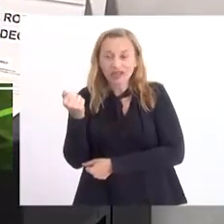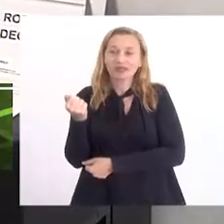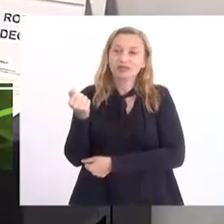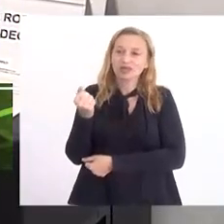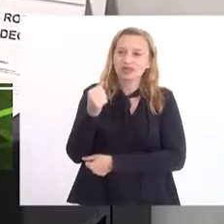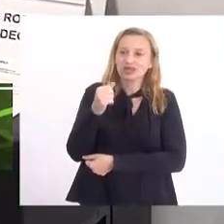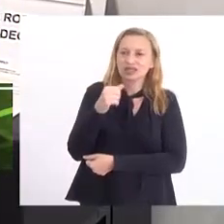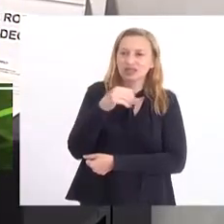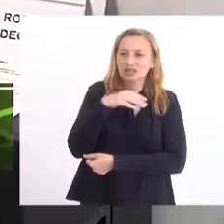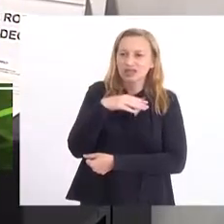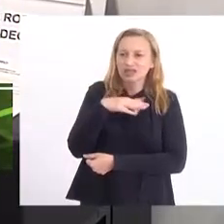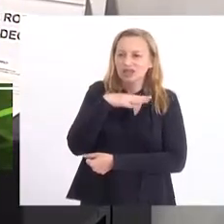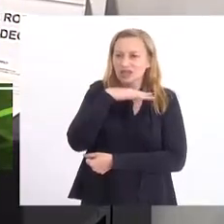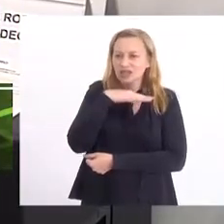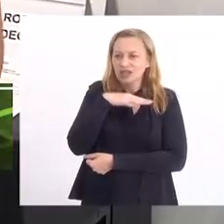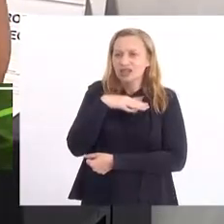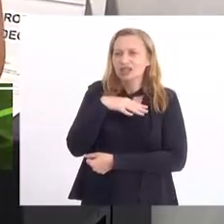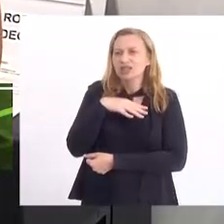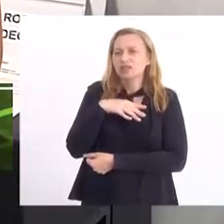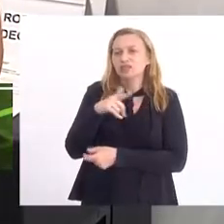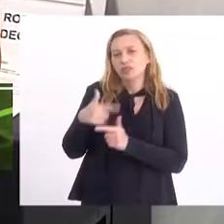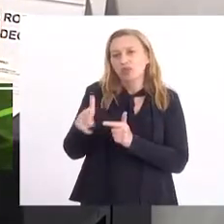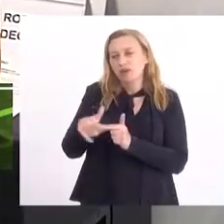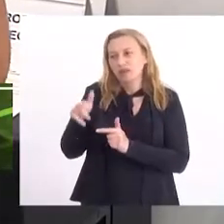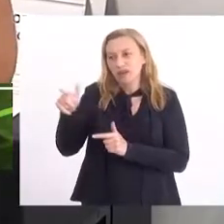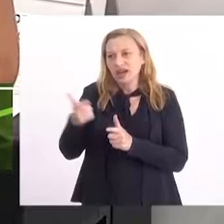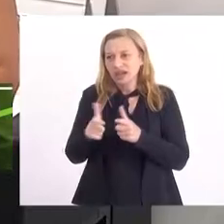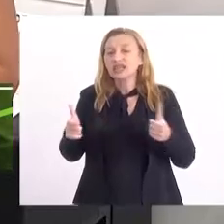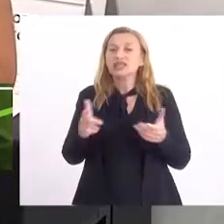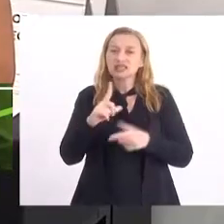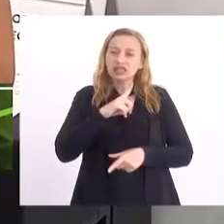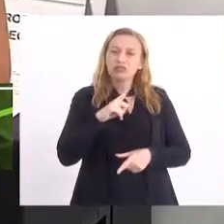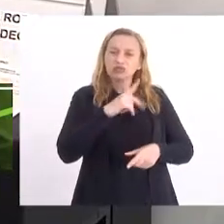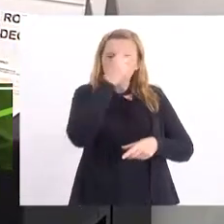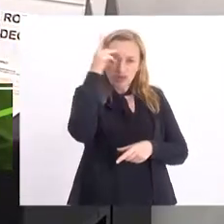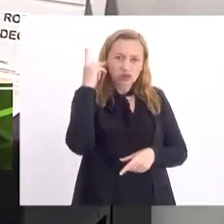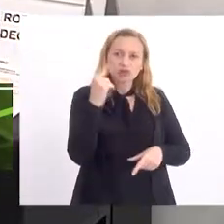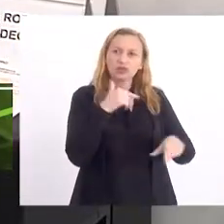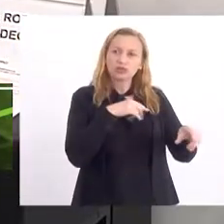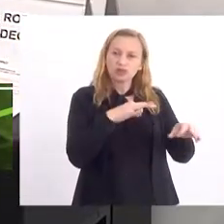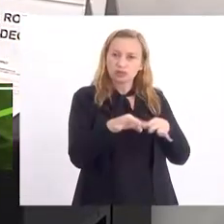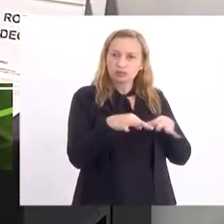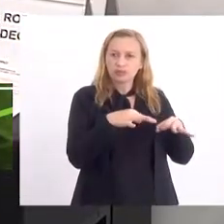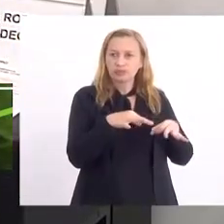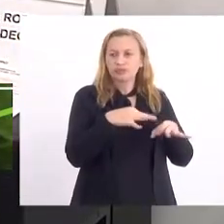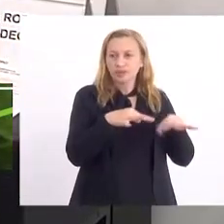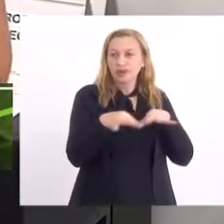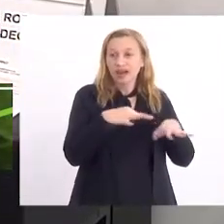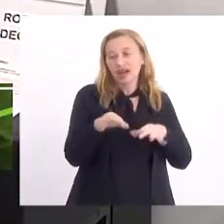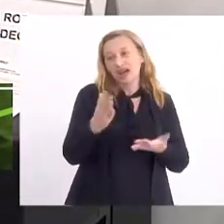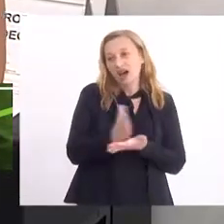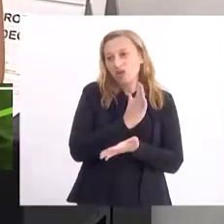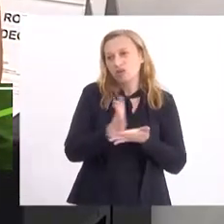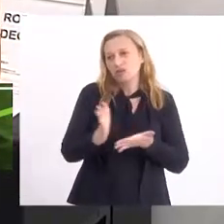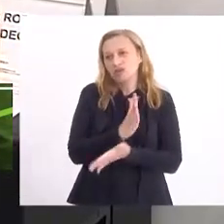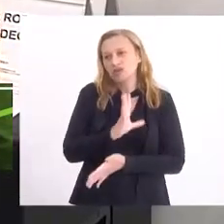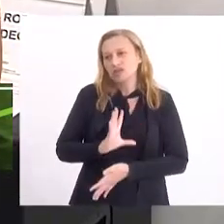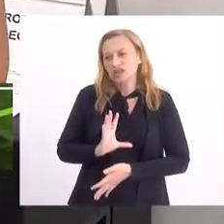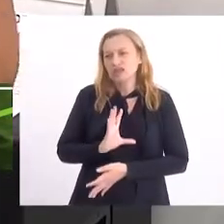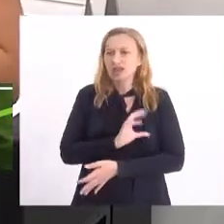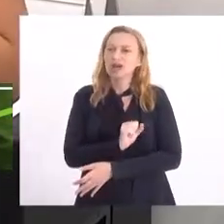vai ser ainda maior. E temos pessoas já preparadas, alguns muito apaixonados, querendo